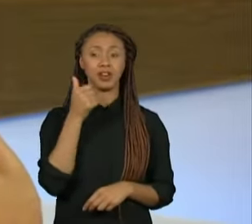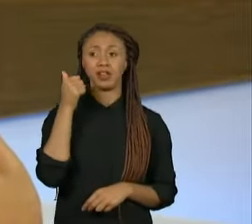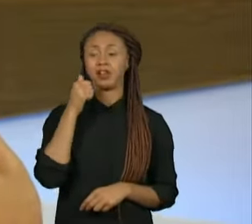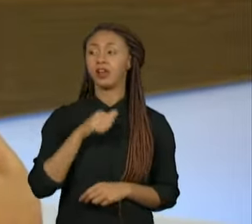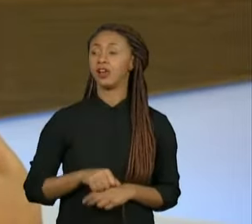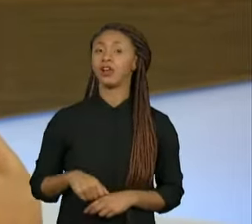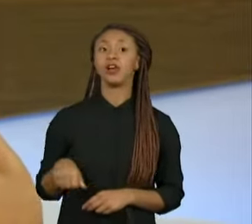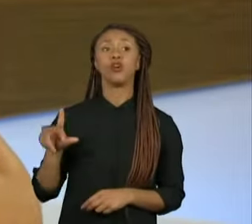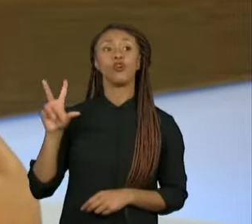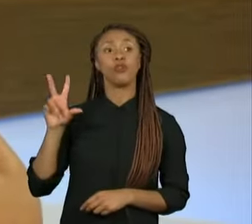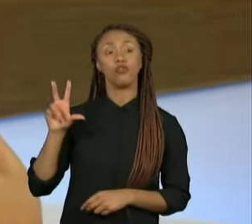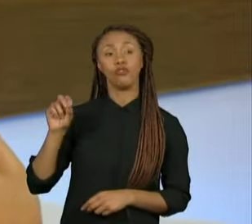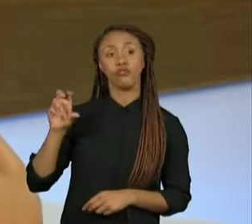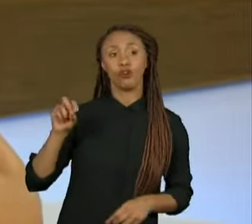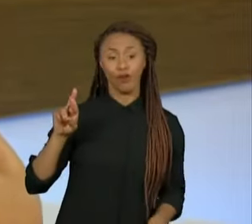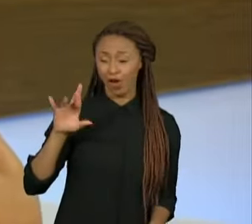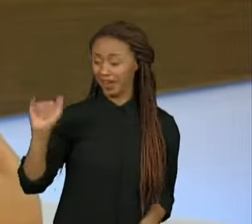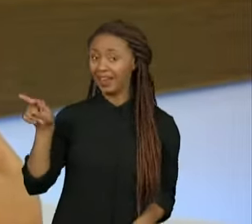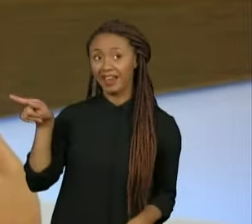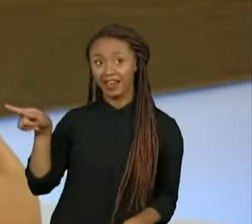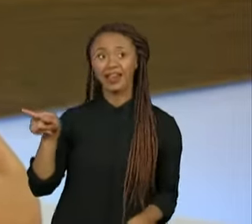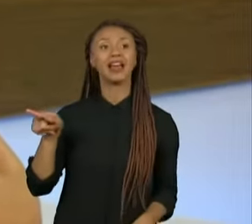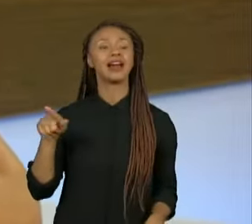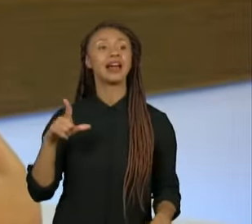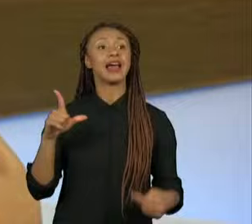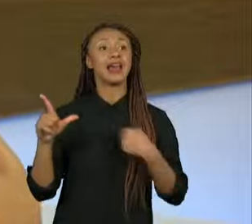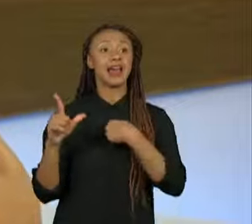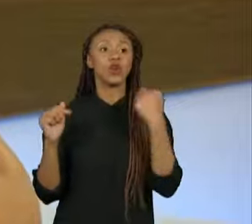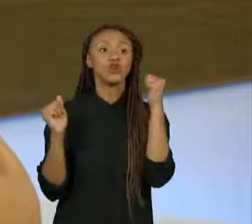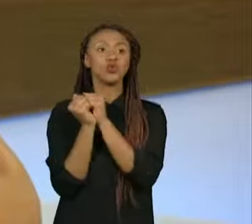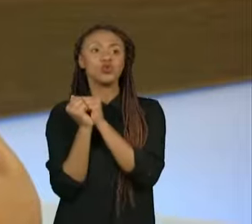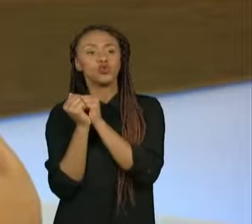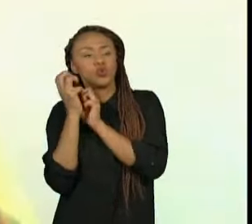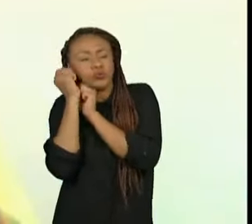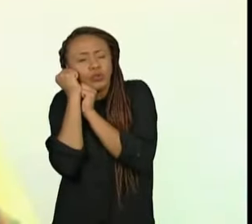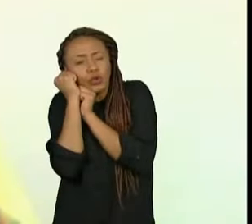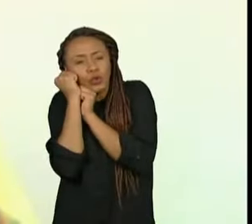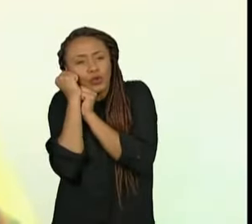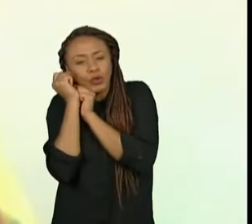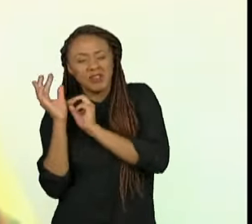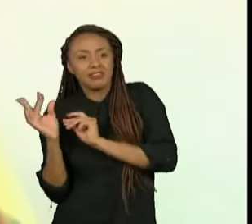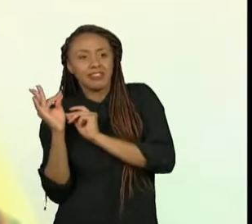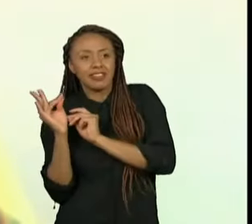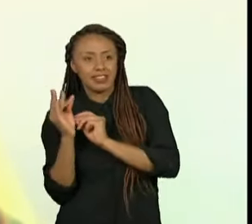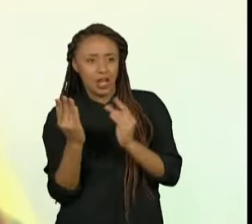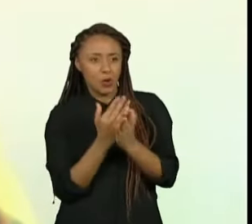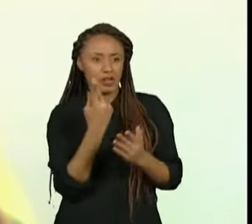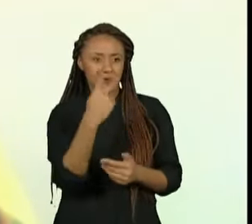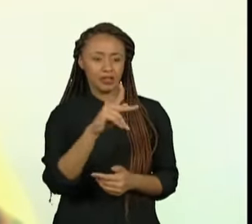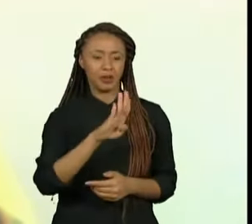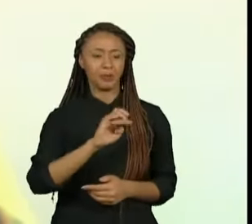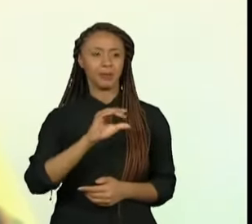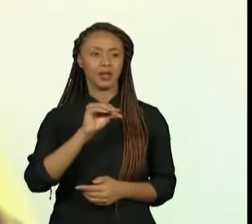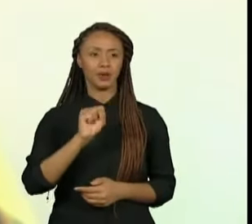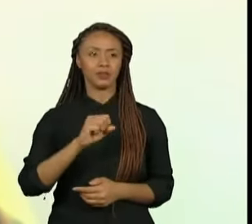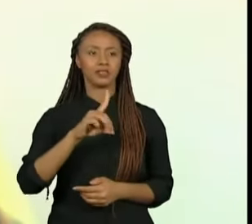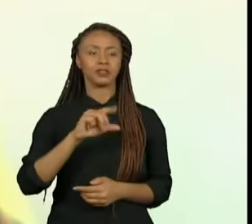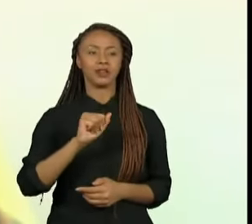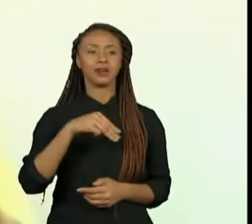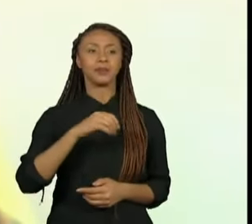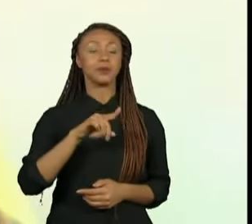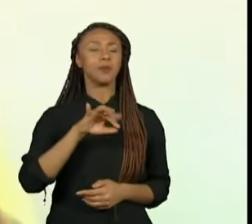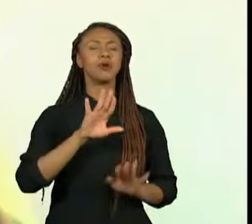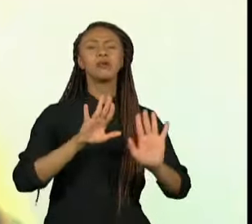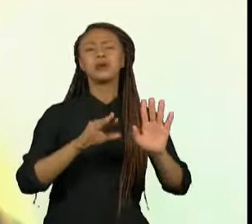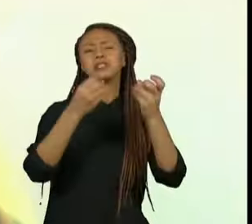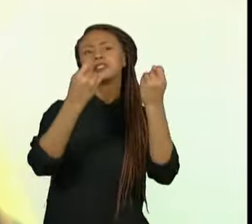dormia embolada com ela, que é justamente uma das frases que está ali na abertura do livro Becos da Memória. Eu queria que a senhora falasse